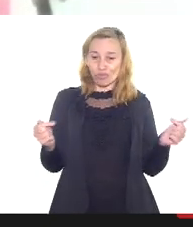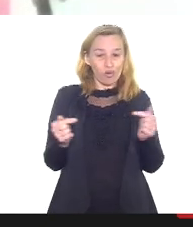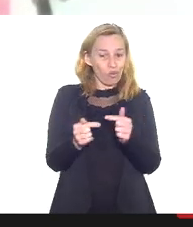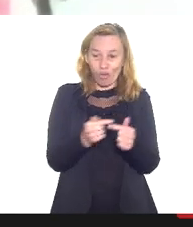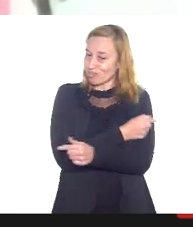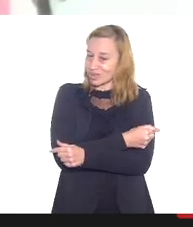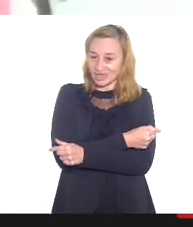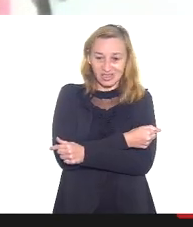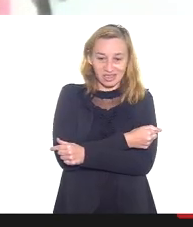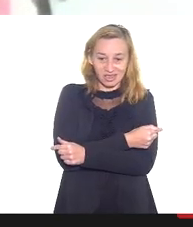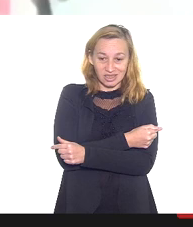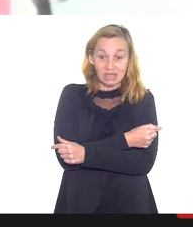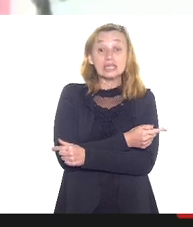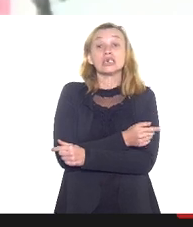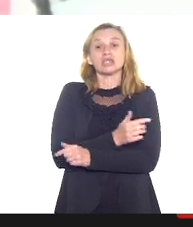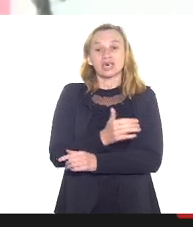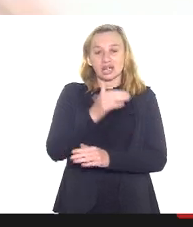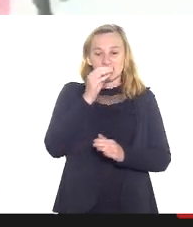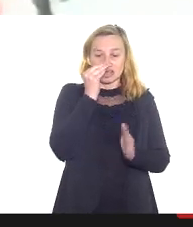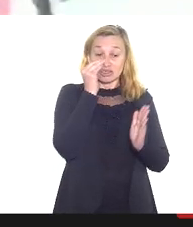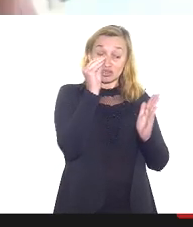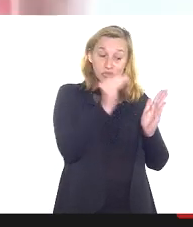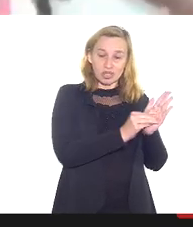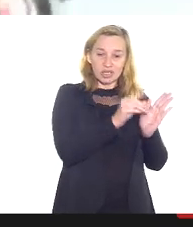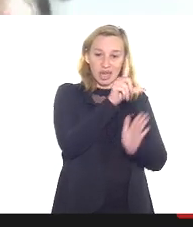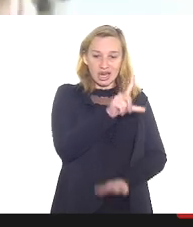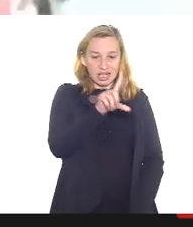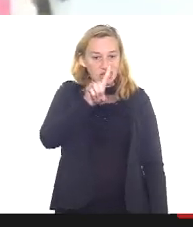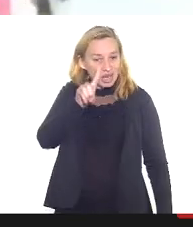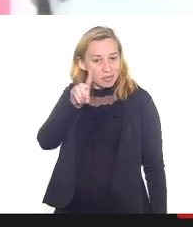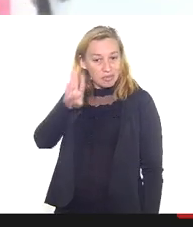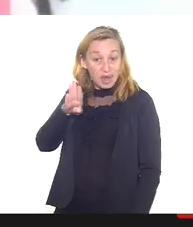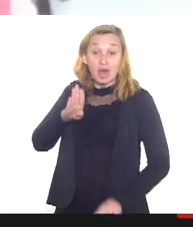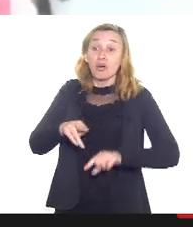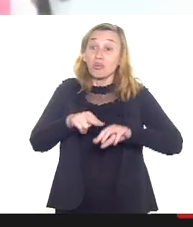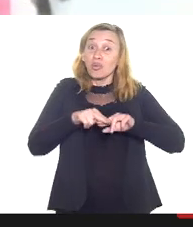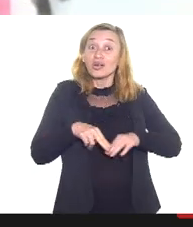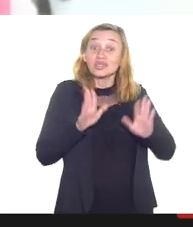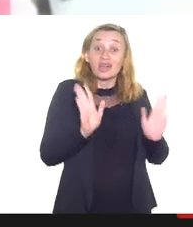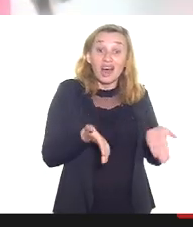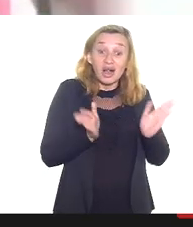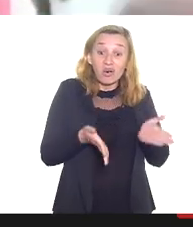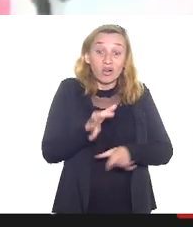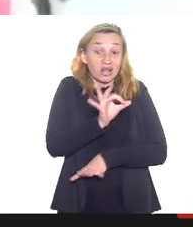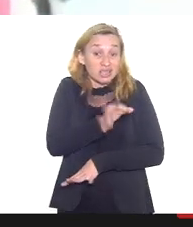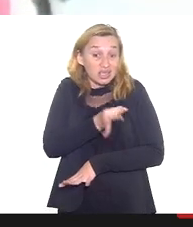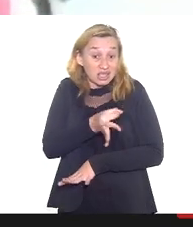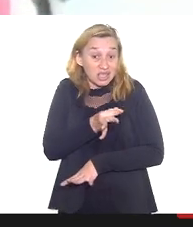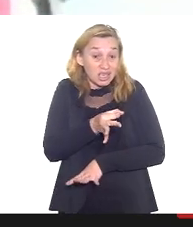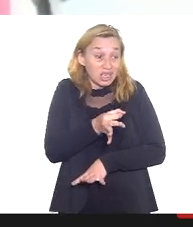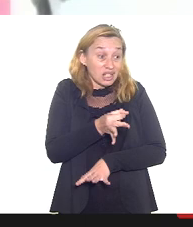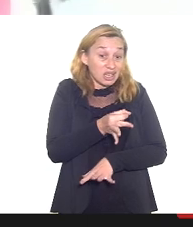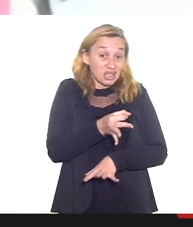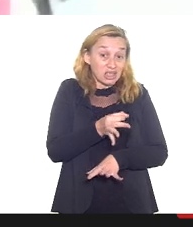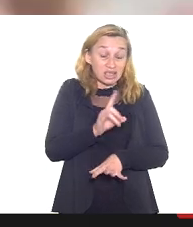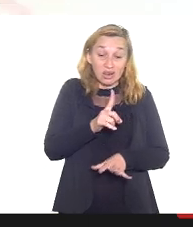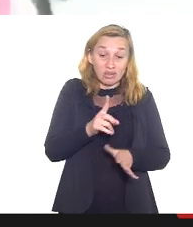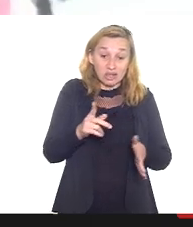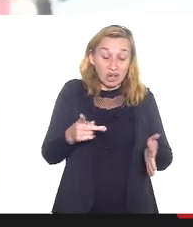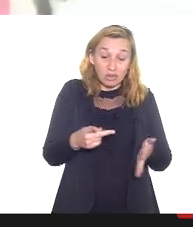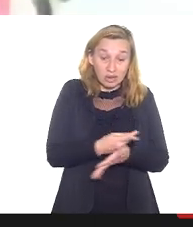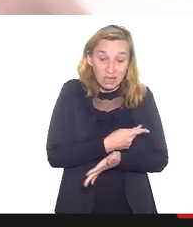ali desrespeitando a LDB. Por isso, logicamente, agora não está esse desrespeito, porque houve